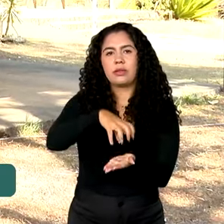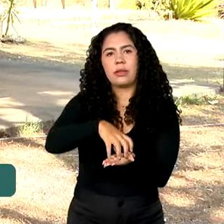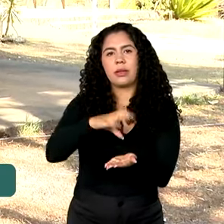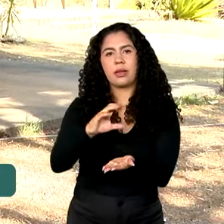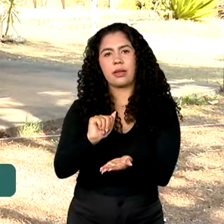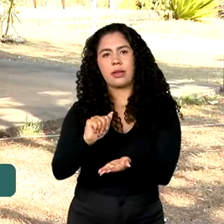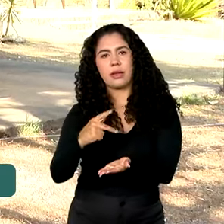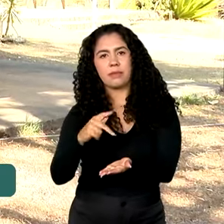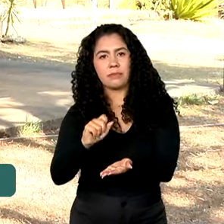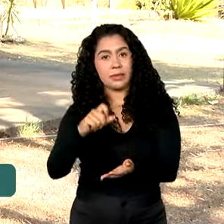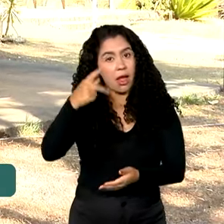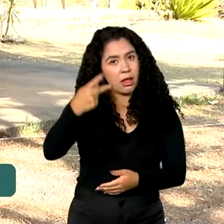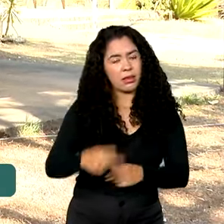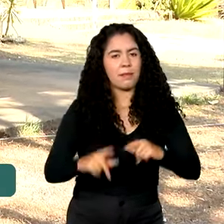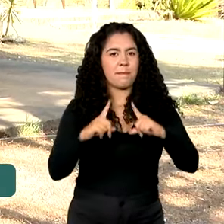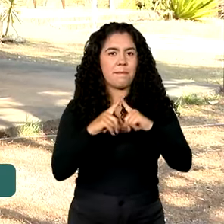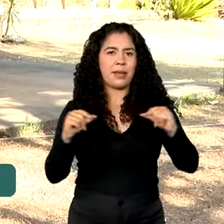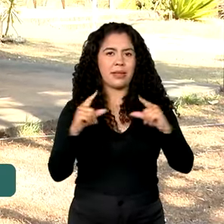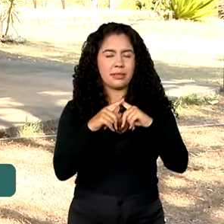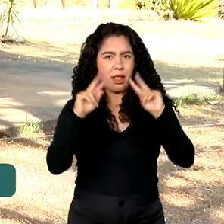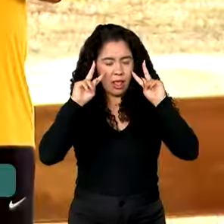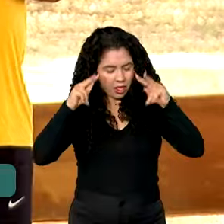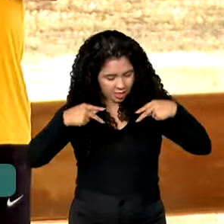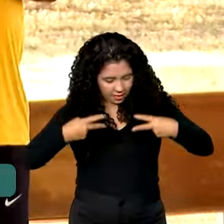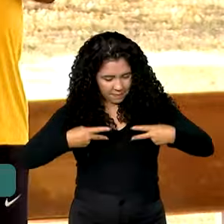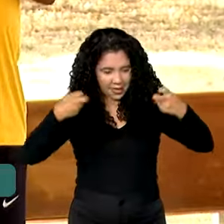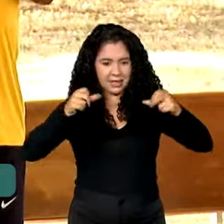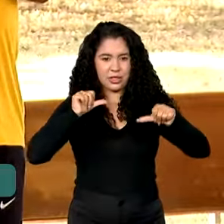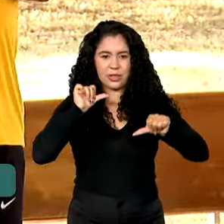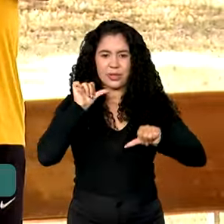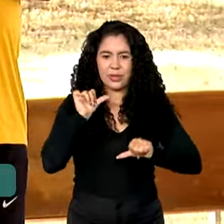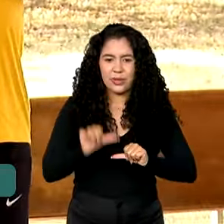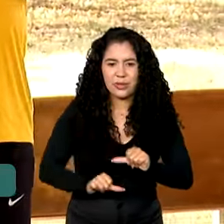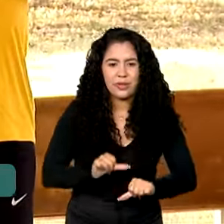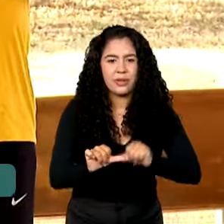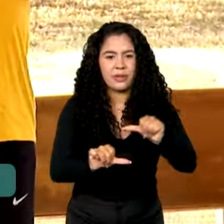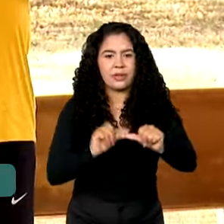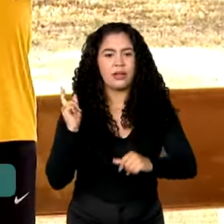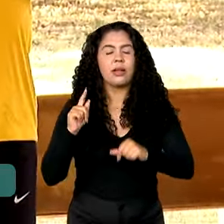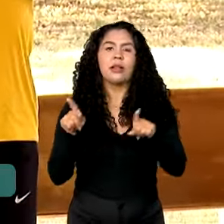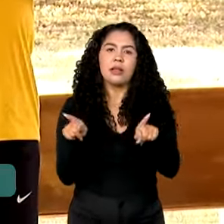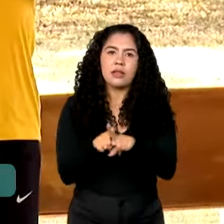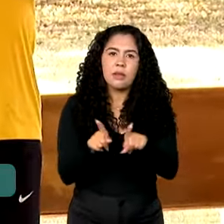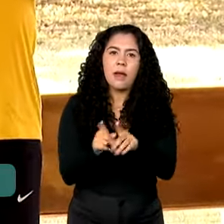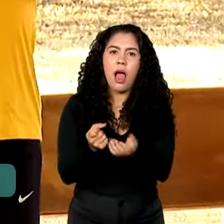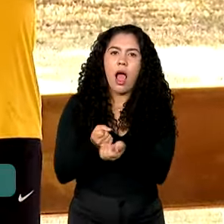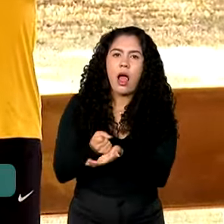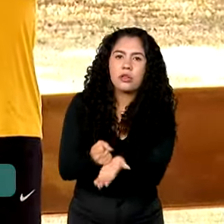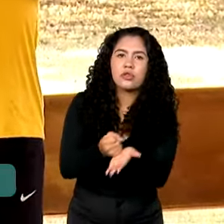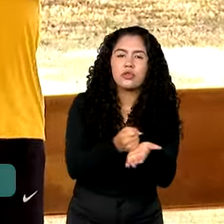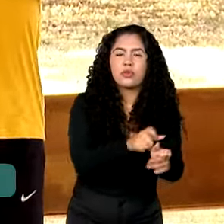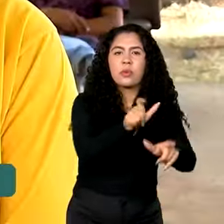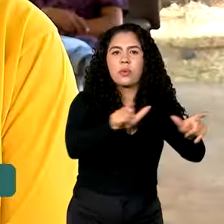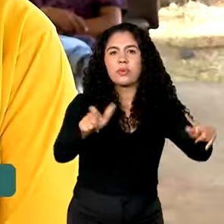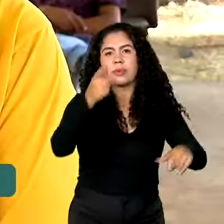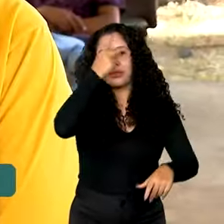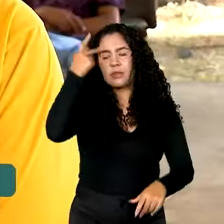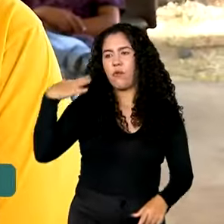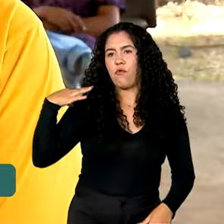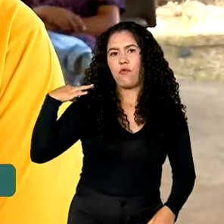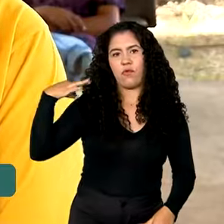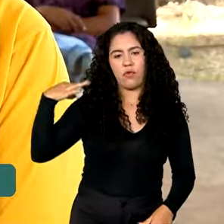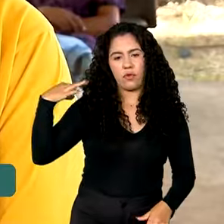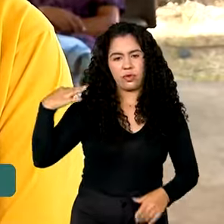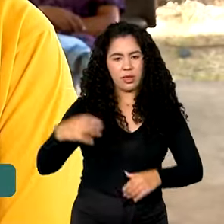Brasília. Ele viu a vida mudar e hoje ajuda a transformar outras vidas sendo voluntário. Eu